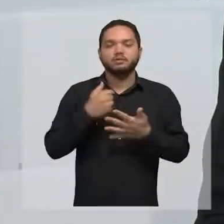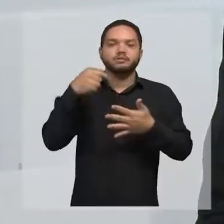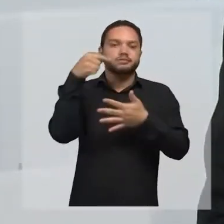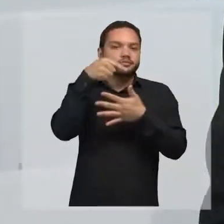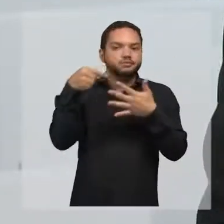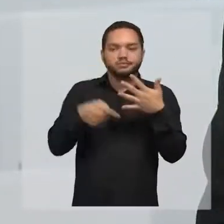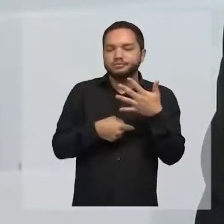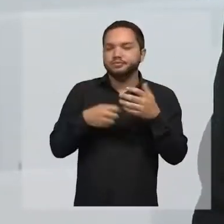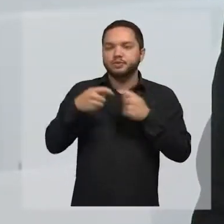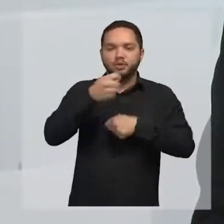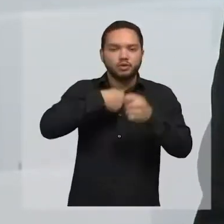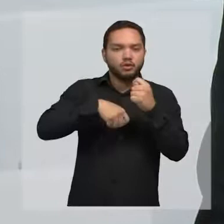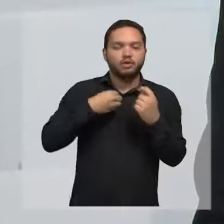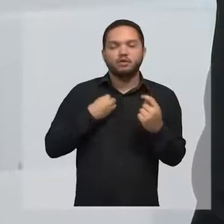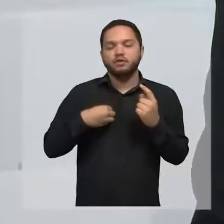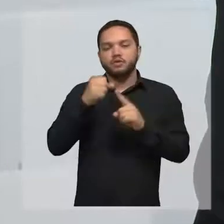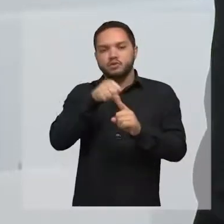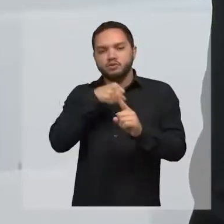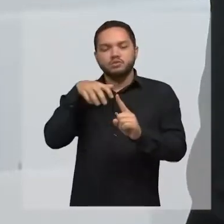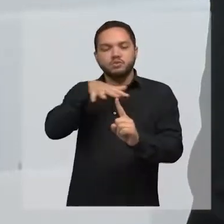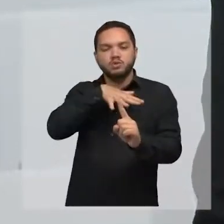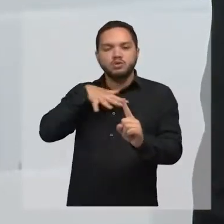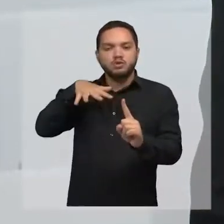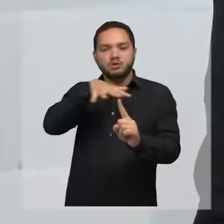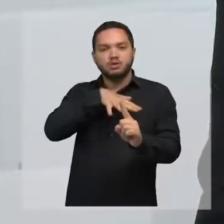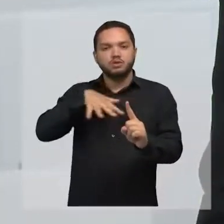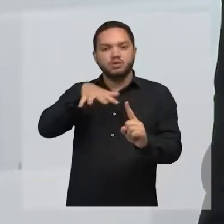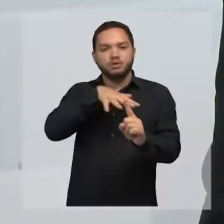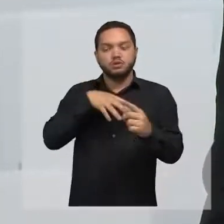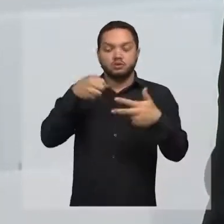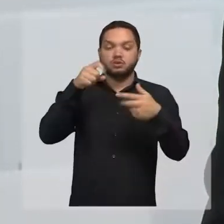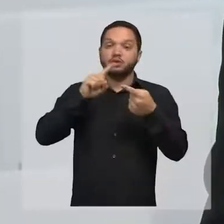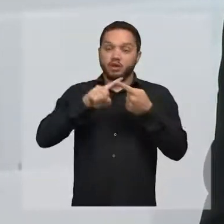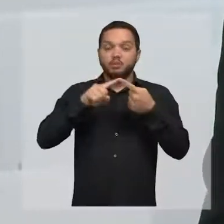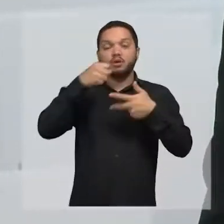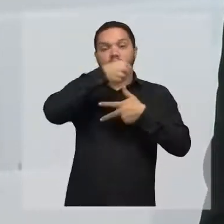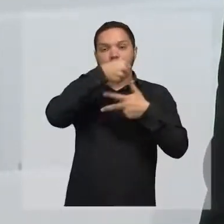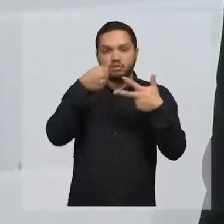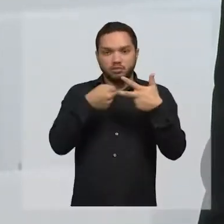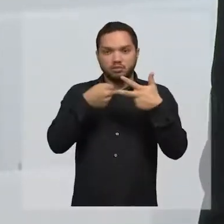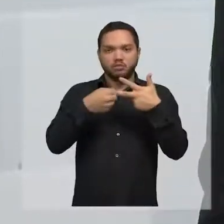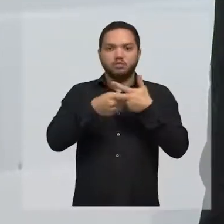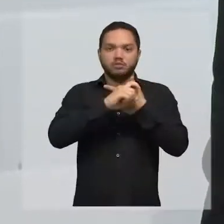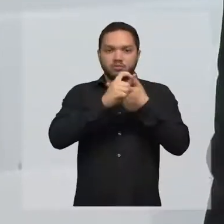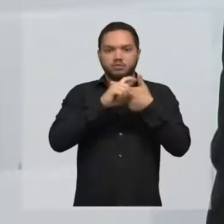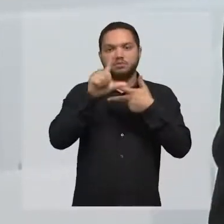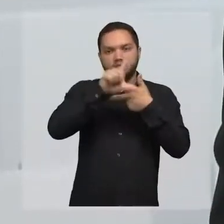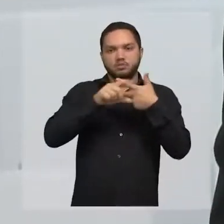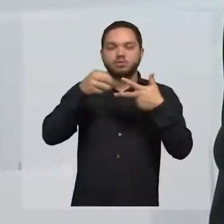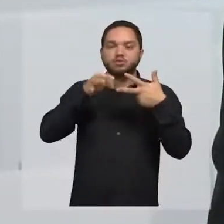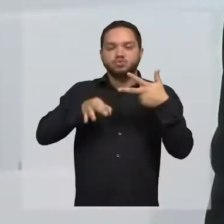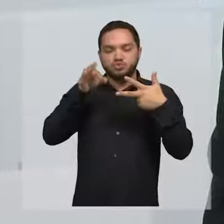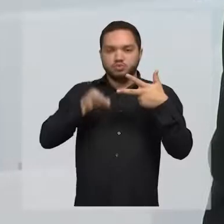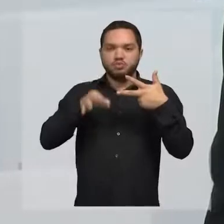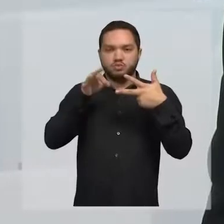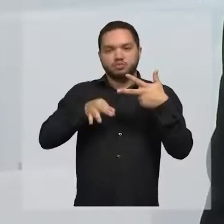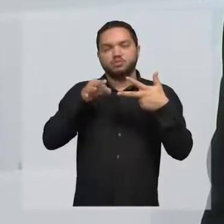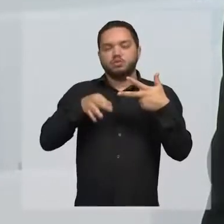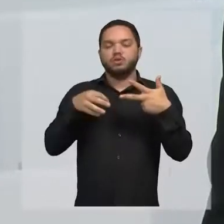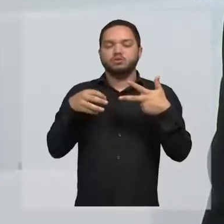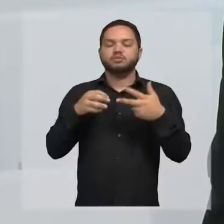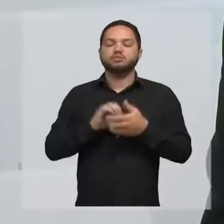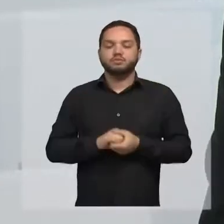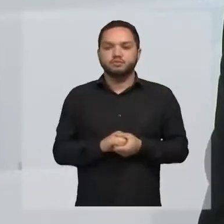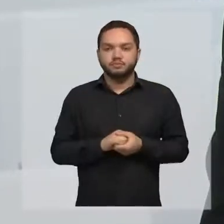aspectos, sejam econômicos, na vida em sociedade, na atuação dos três poderes, executivo, legislativo e judiciário,